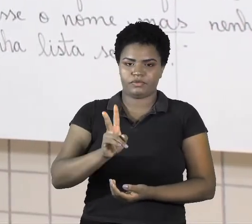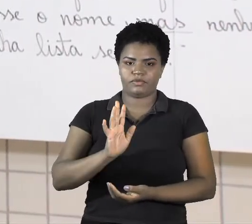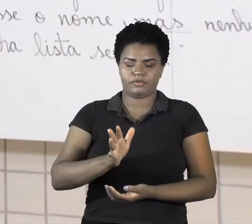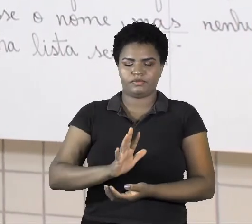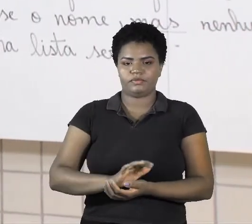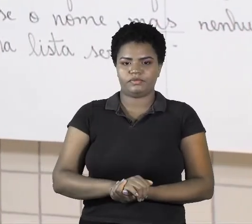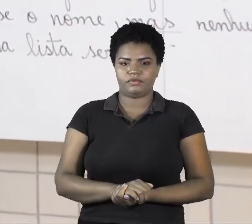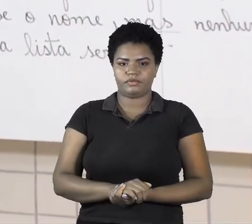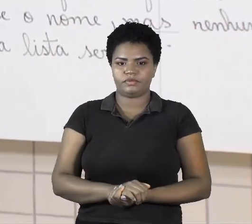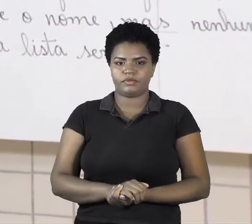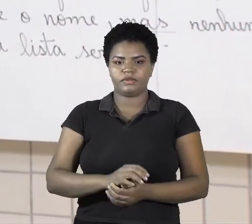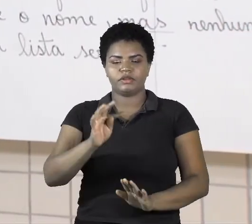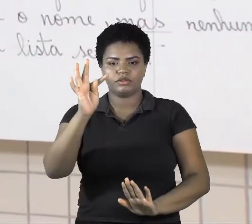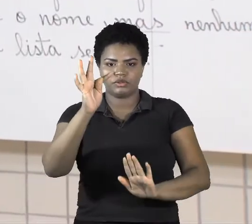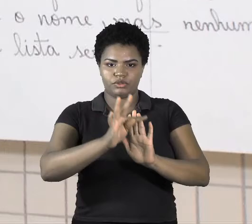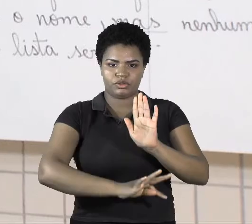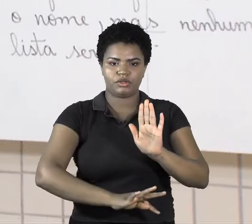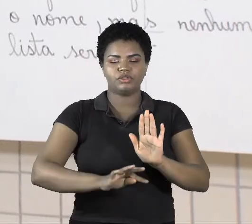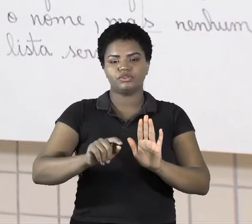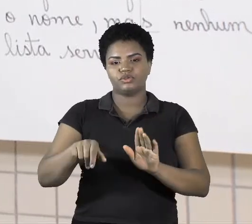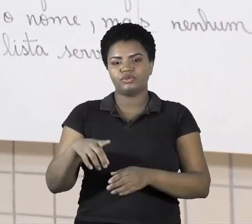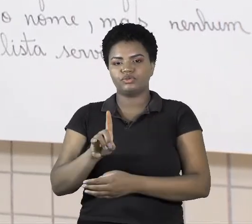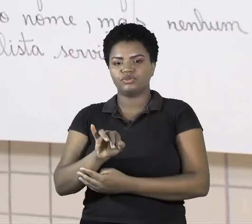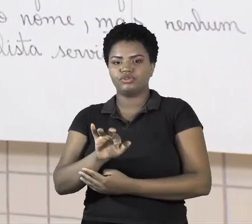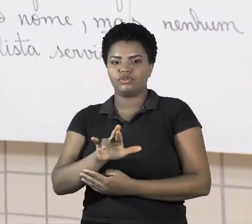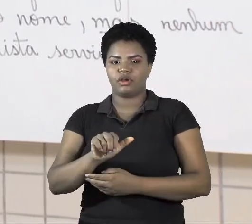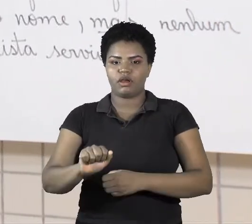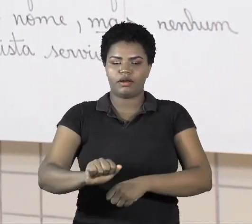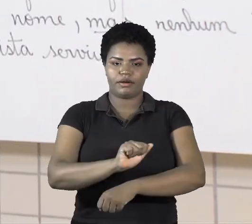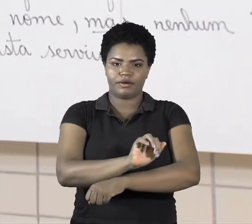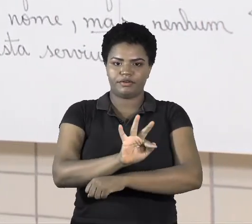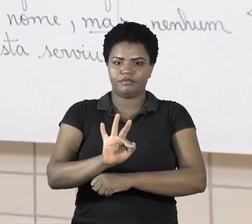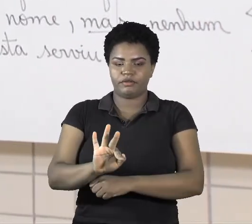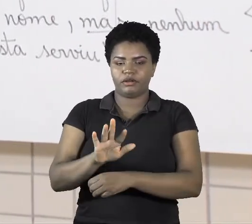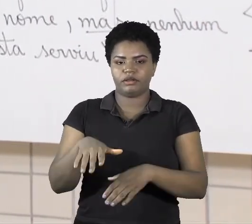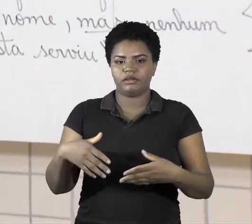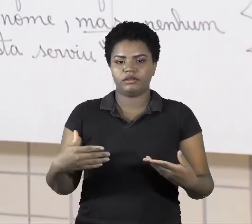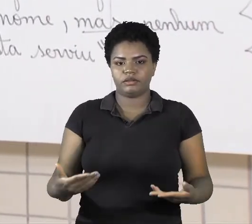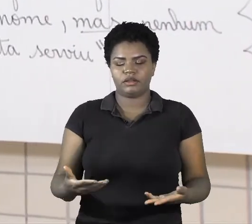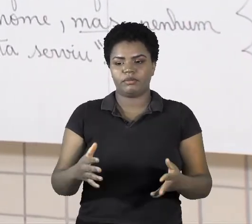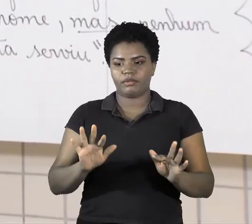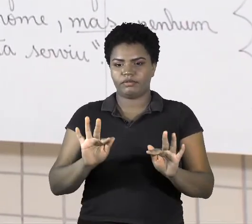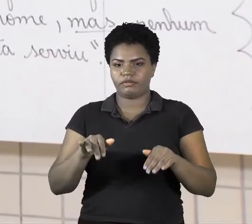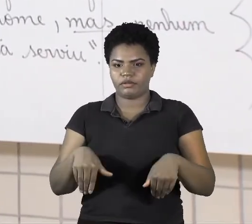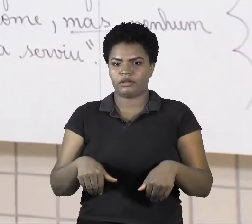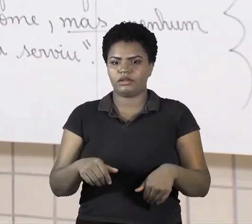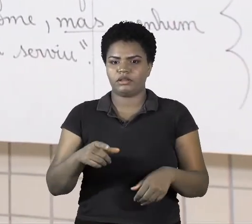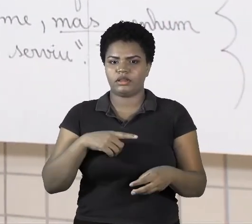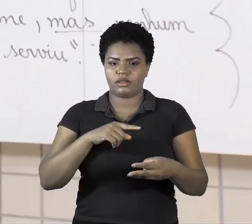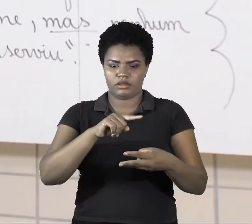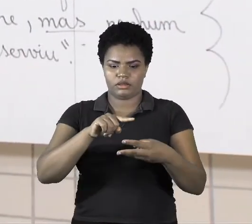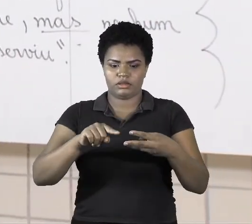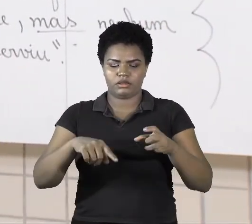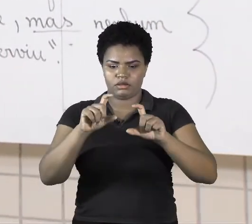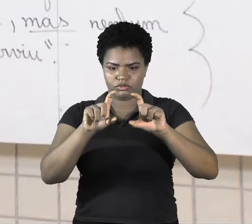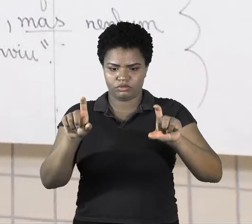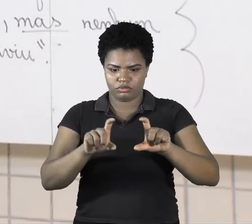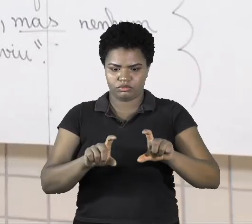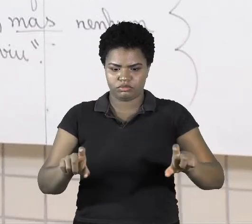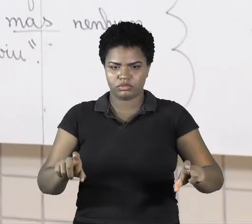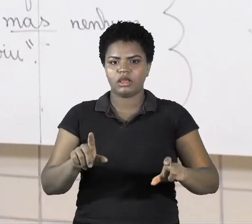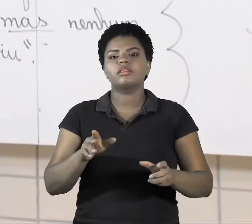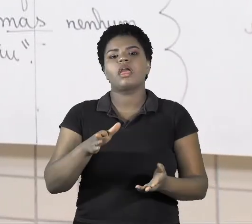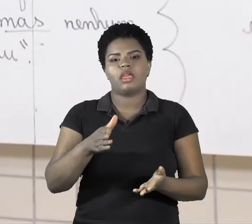trechos do diário de Anne Frank. Aqui no quadro, para encerrar, eu só coloquei 3 trechos lá, é uma questão que está no bloco de